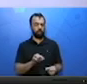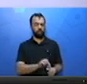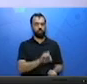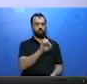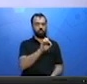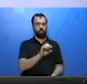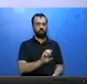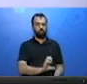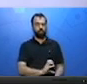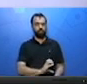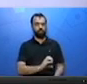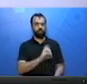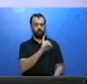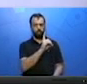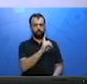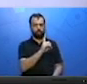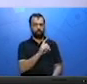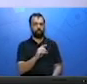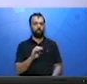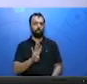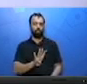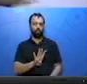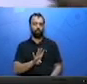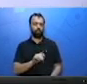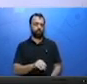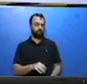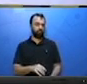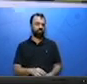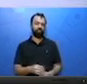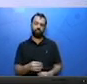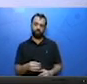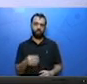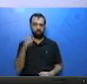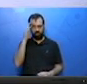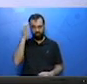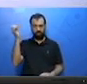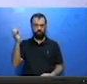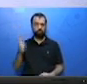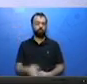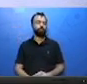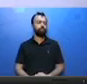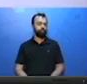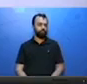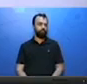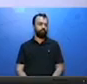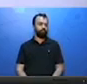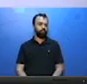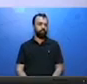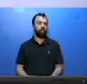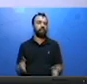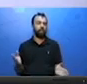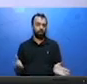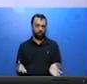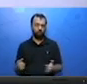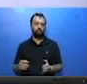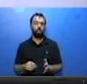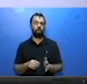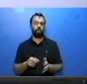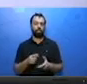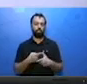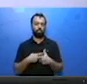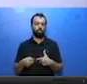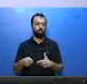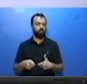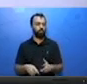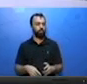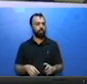4, tá? Tá ali em cima, então não tem o que fazer. Não precisa fazer conta. Agora o problema é o